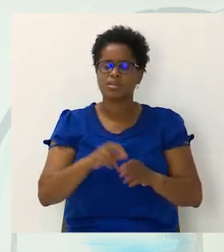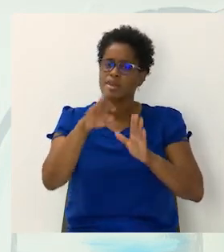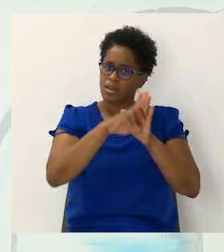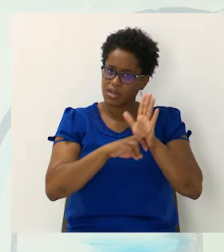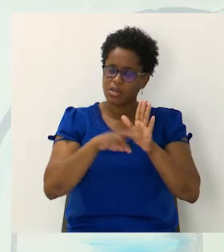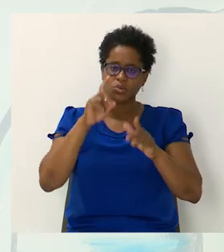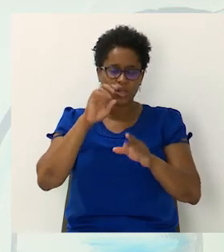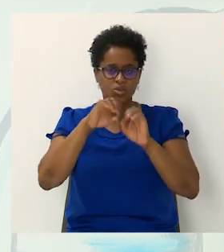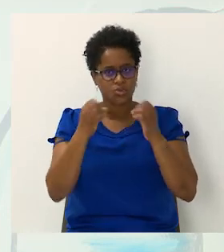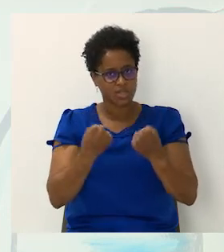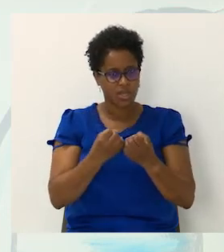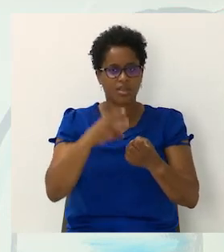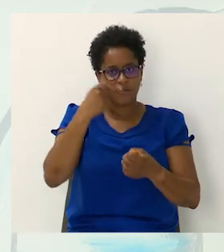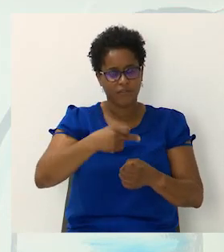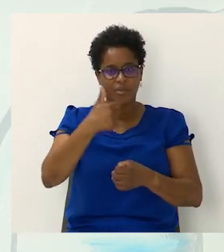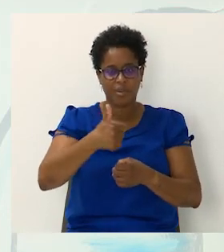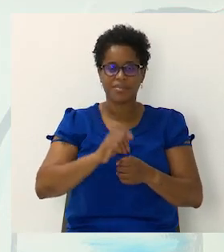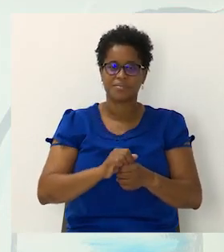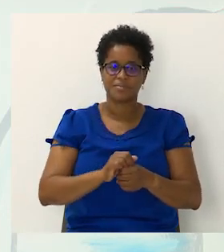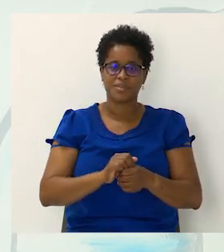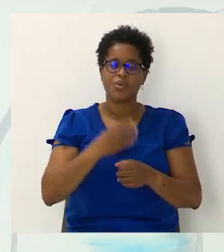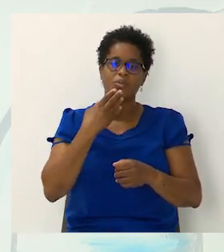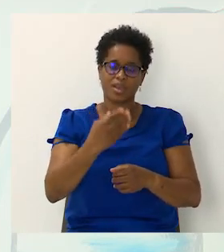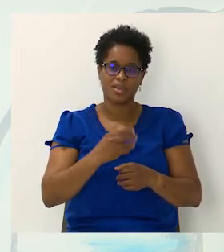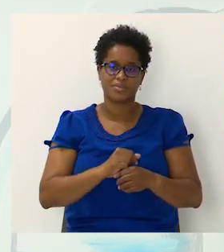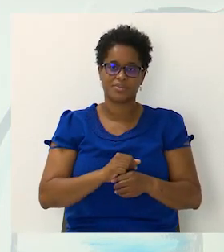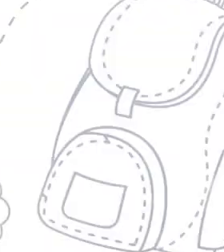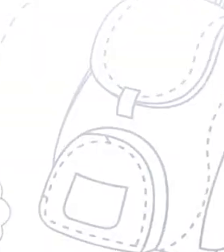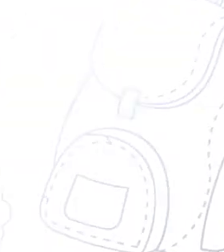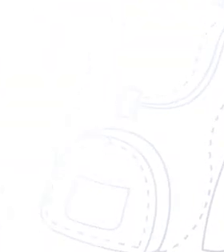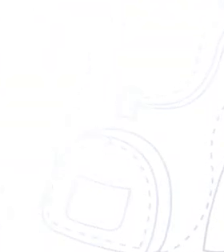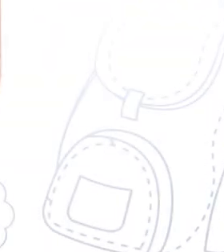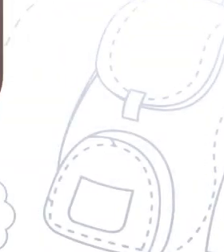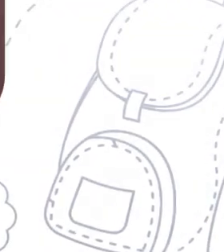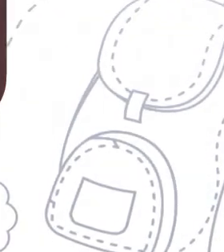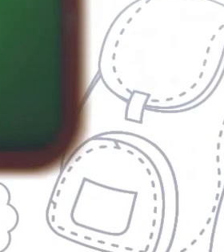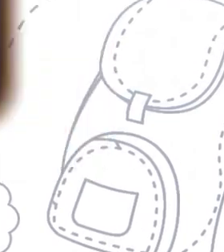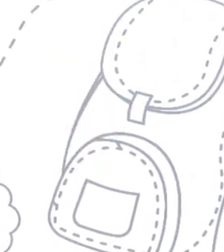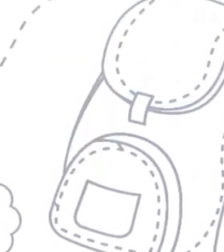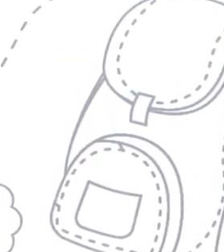segurança sociais. Fiquem bem. Muito obrigado.